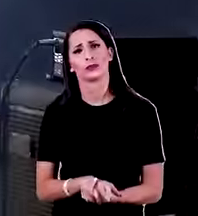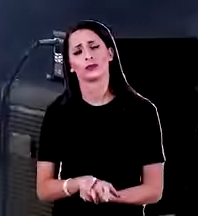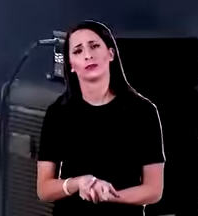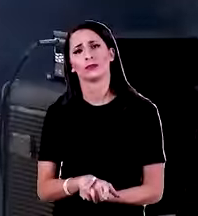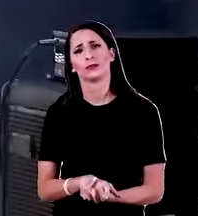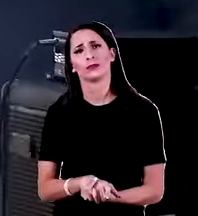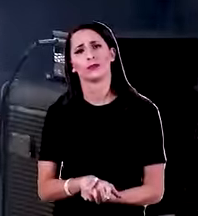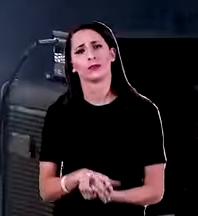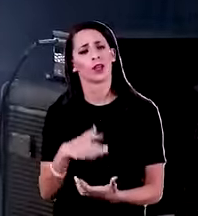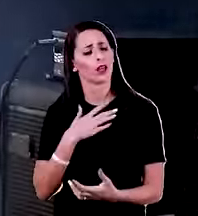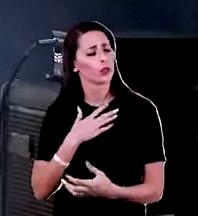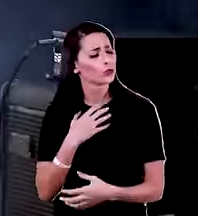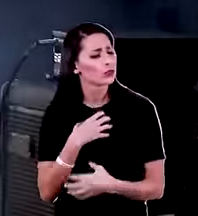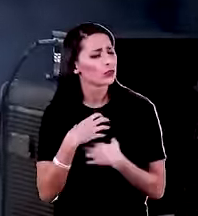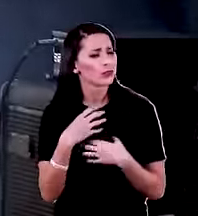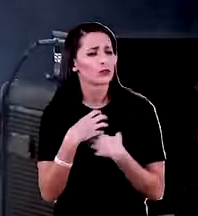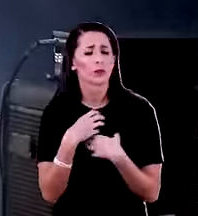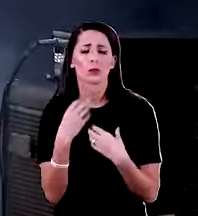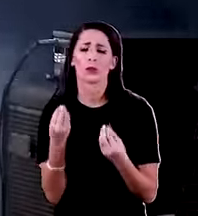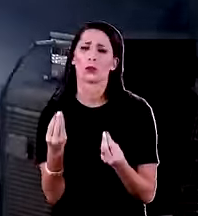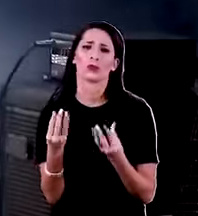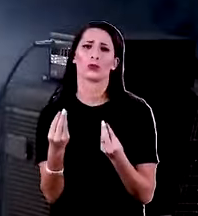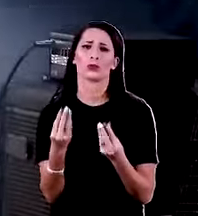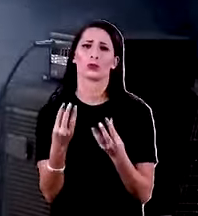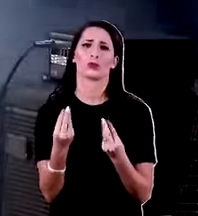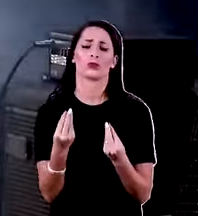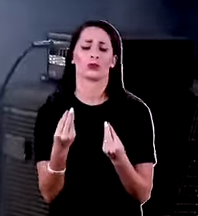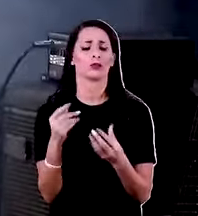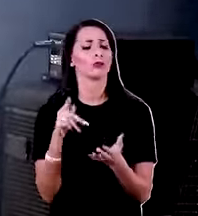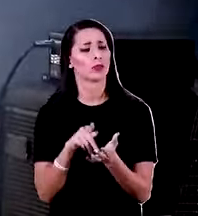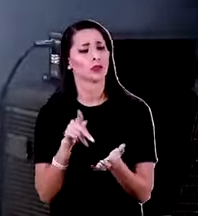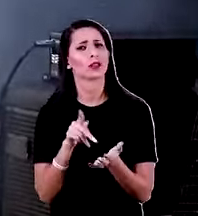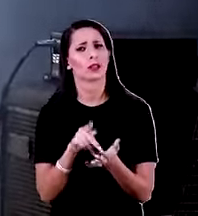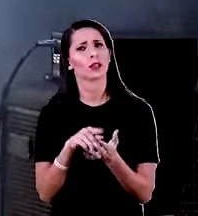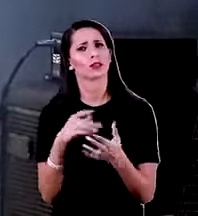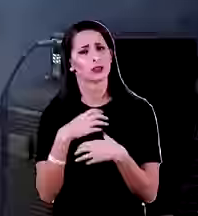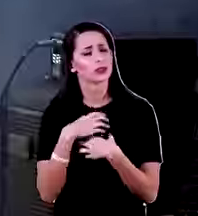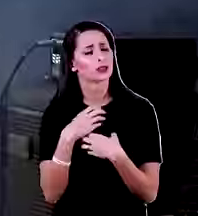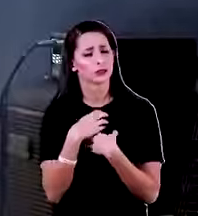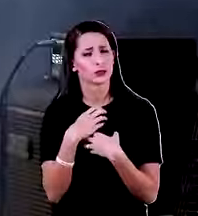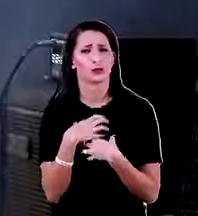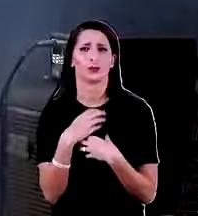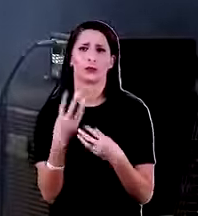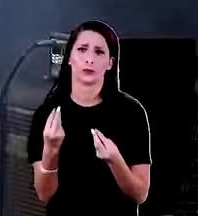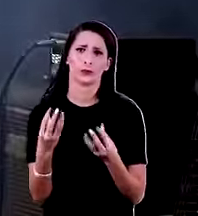Eu sinto muito. De verdade, eu sinto muito.